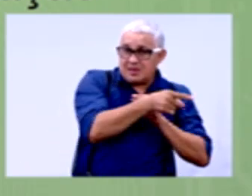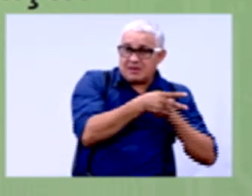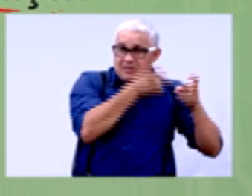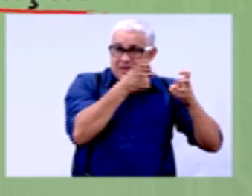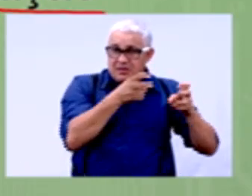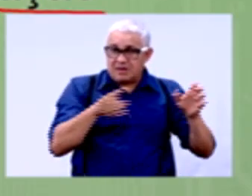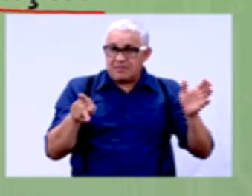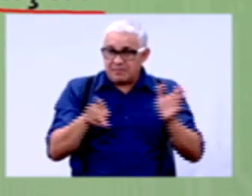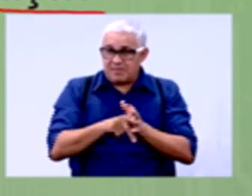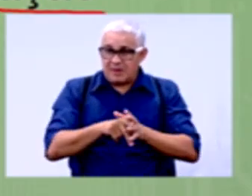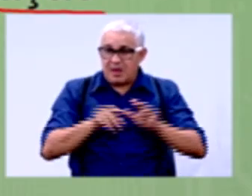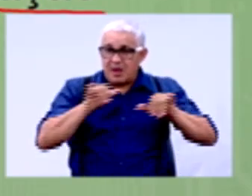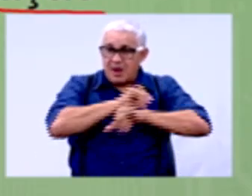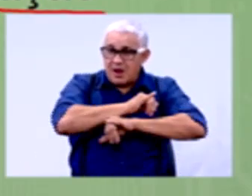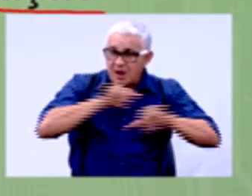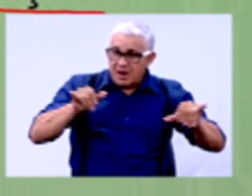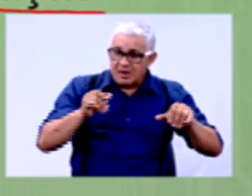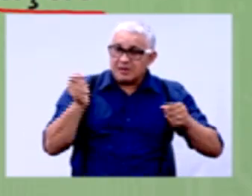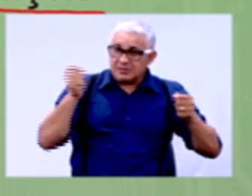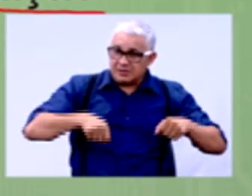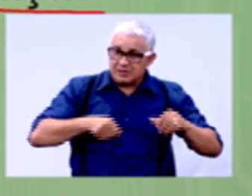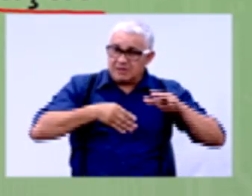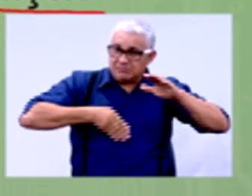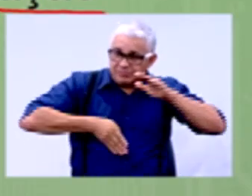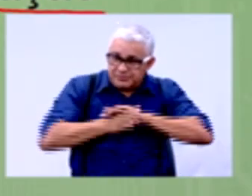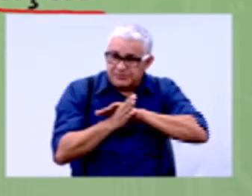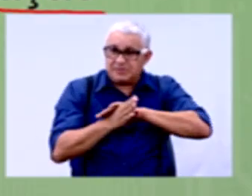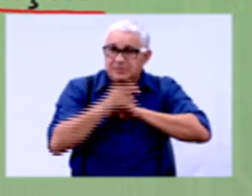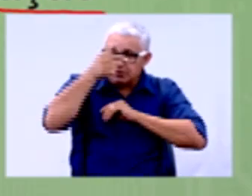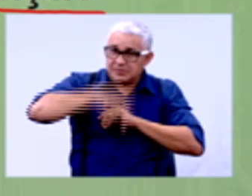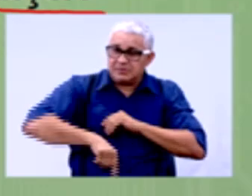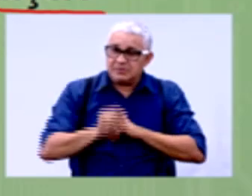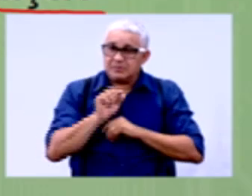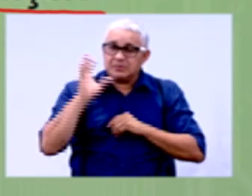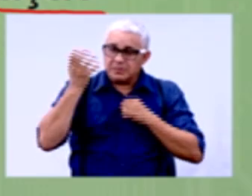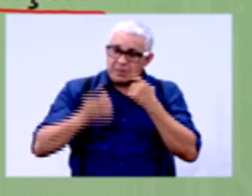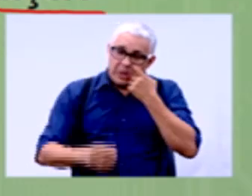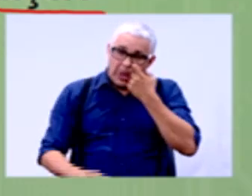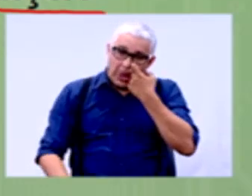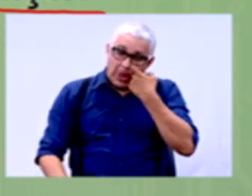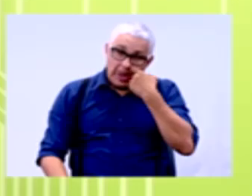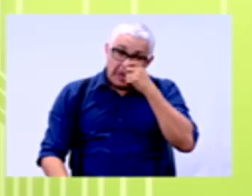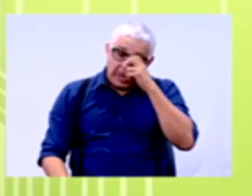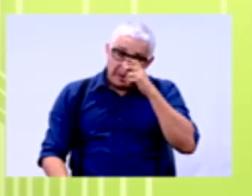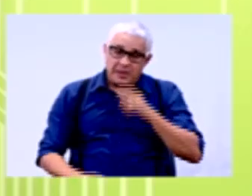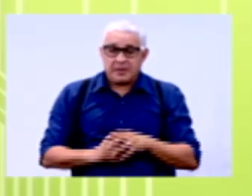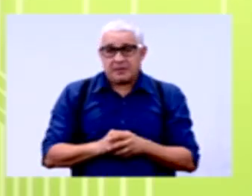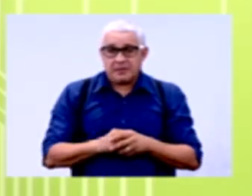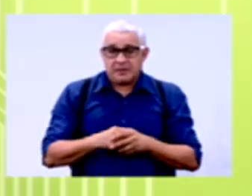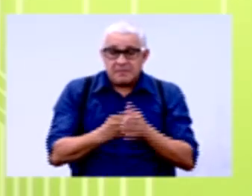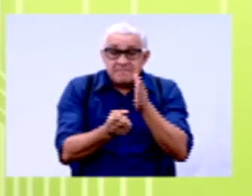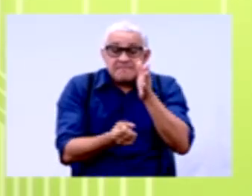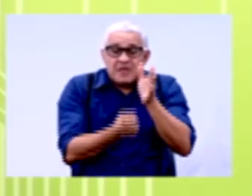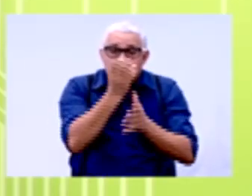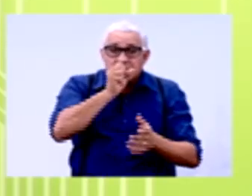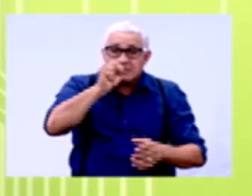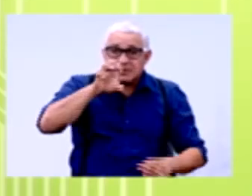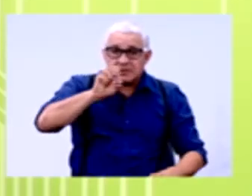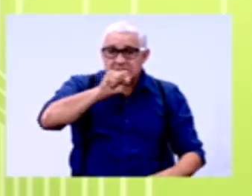ter acesso à informação novamente, certo? Ou seja, o que acontece? No momento em que a gente cria uma